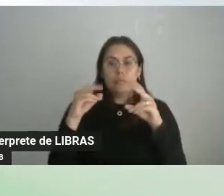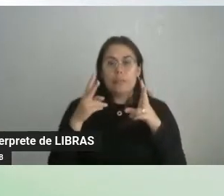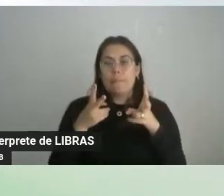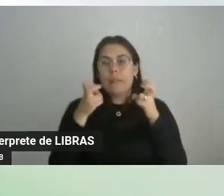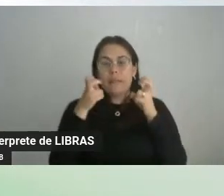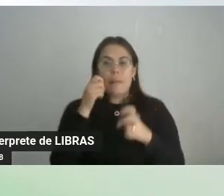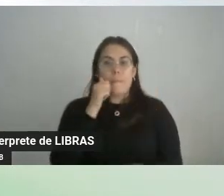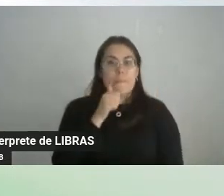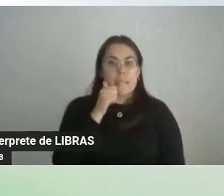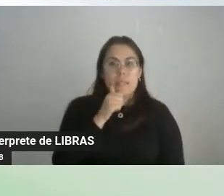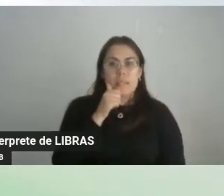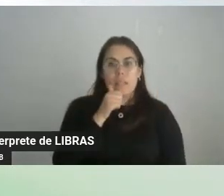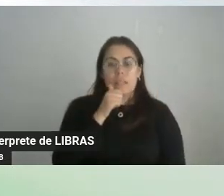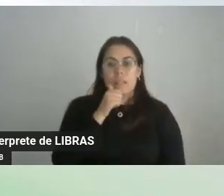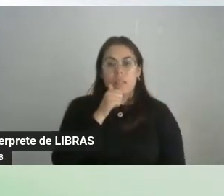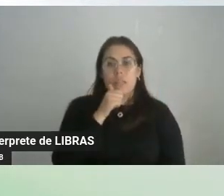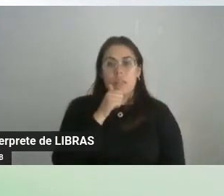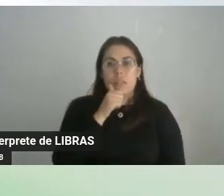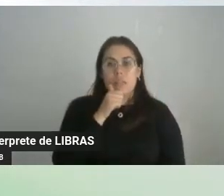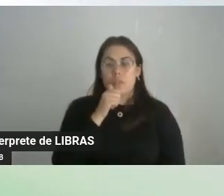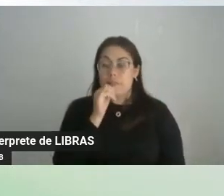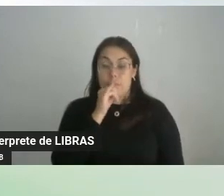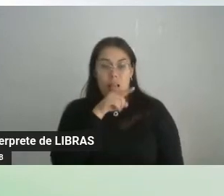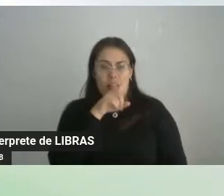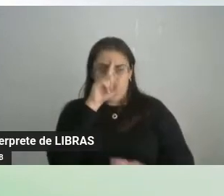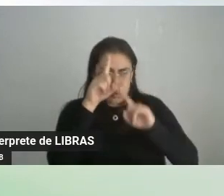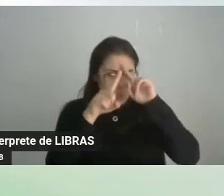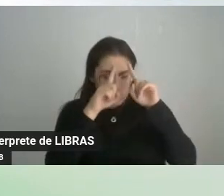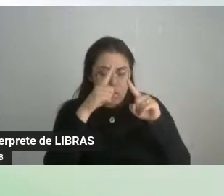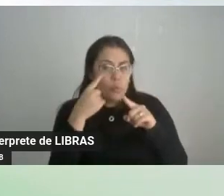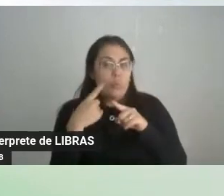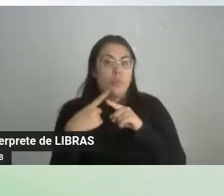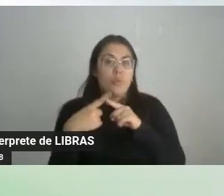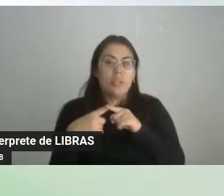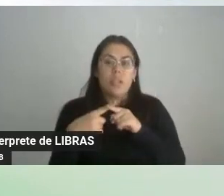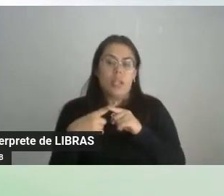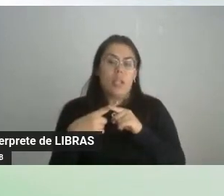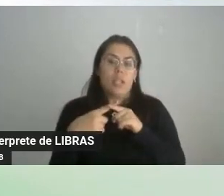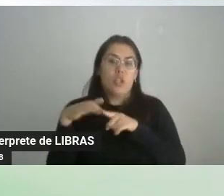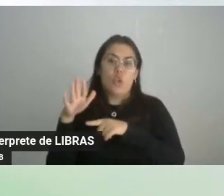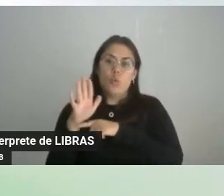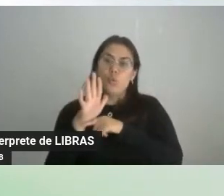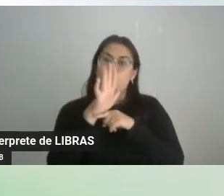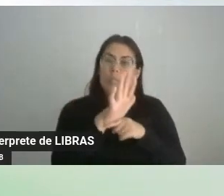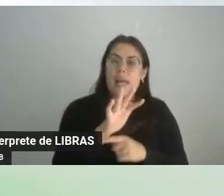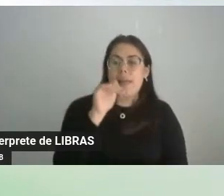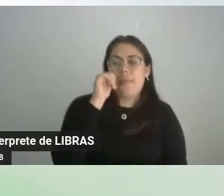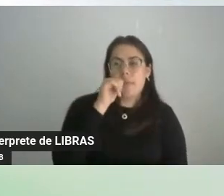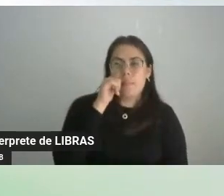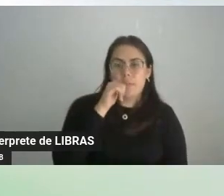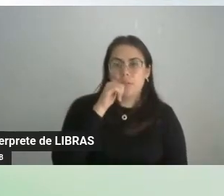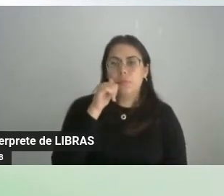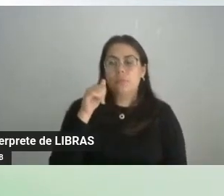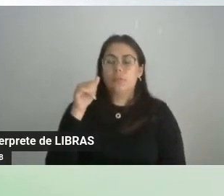está apresentando algum tipo de resistência ou dúvida, por que não também buscar, e eu sei que nas escolas a gente tem também equipe de